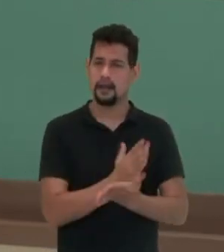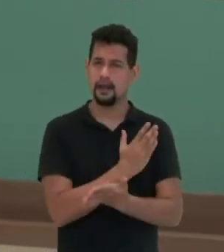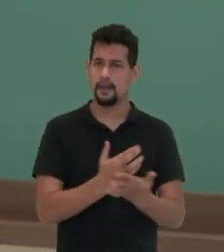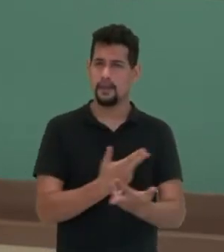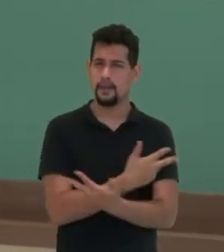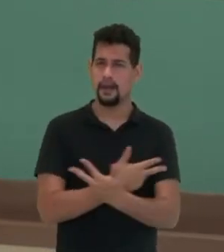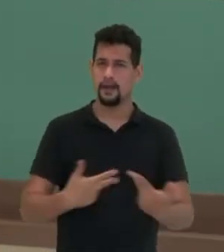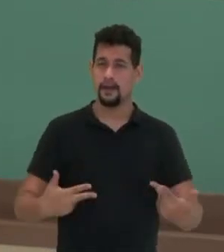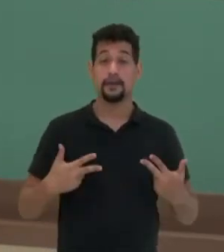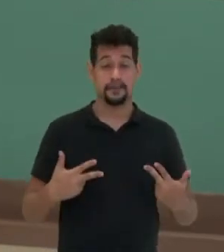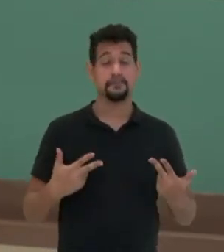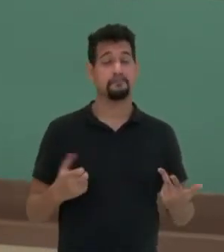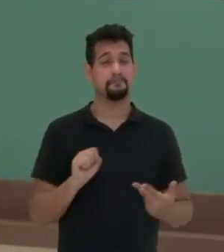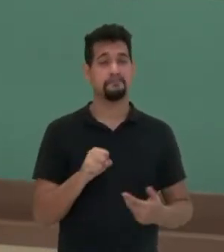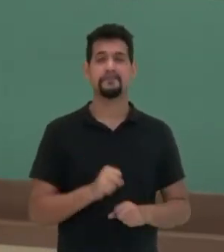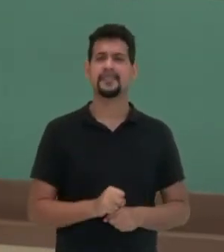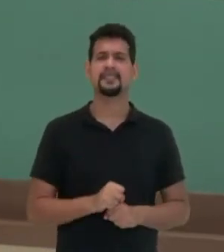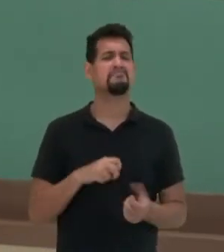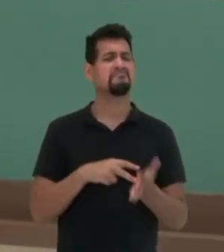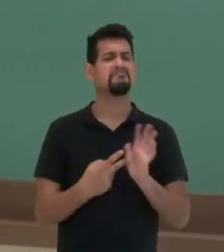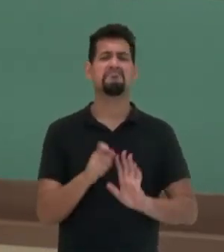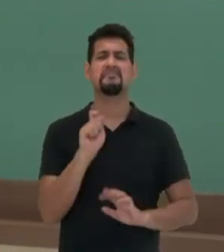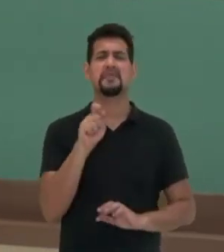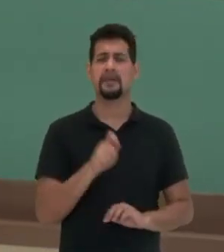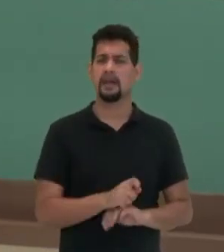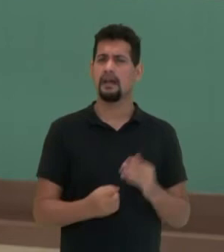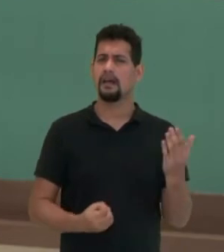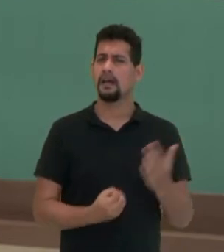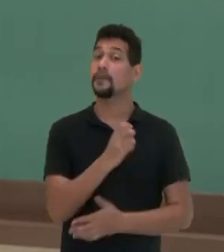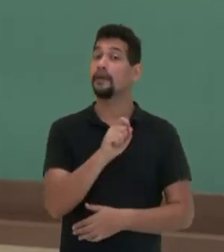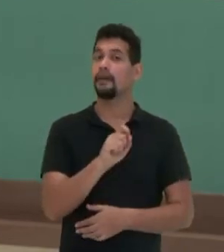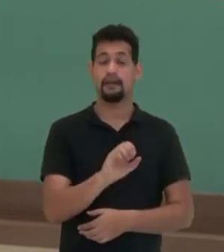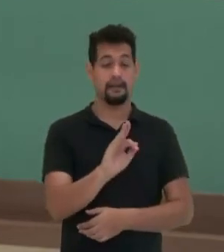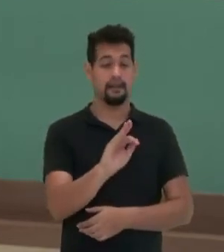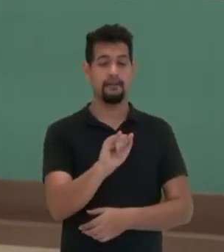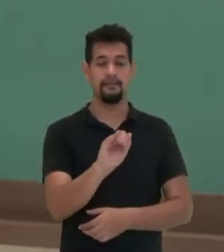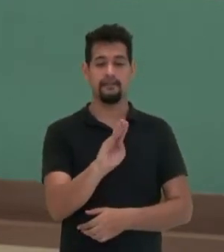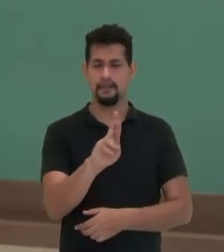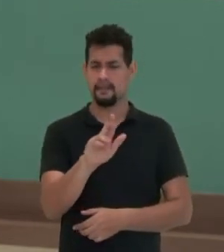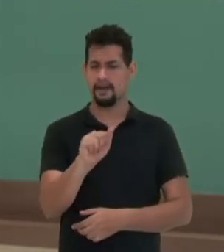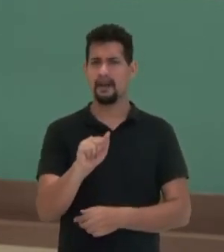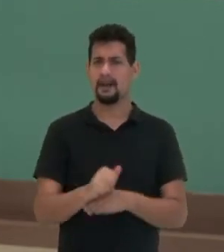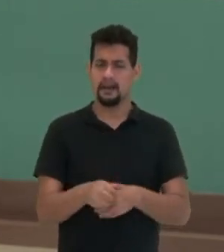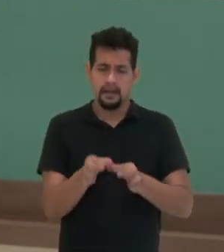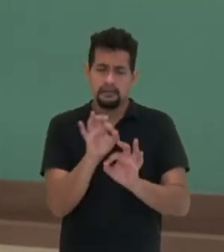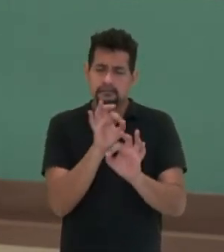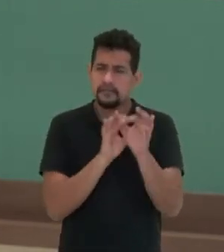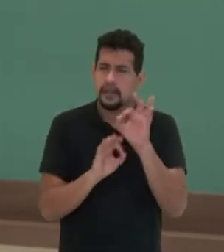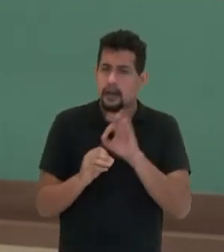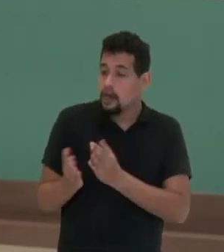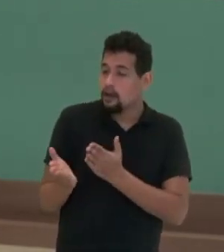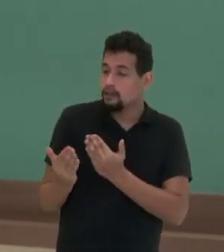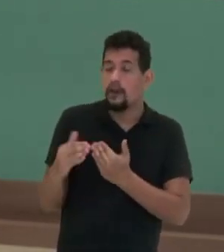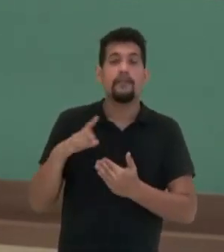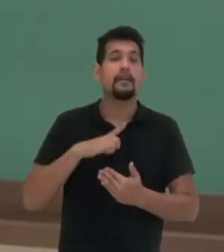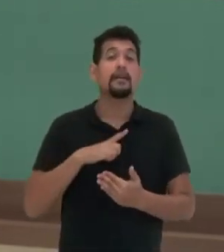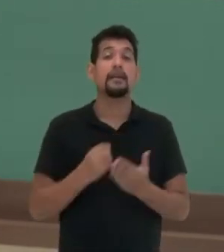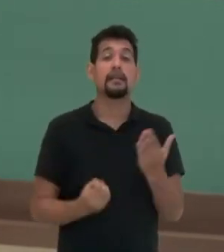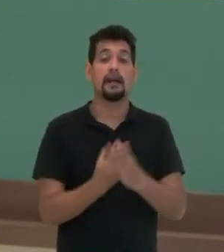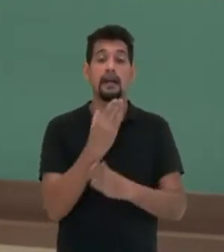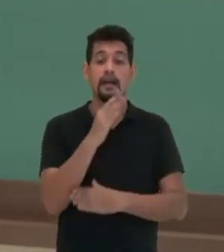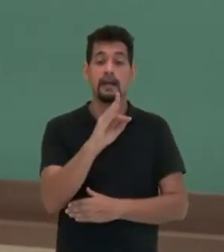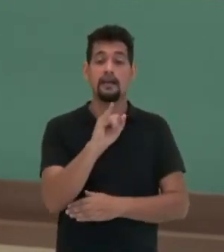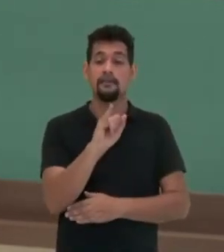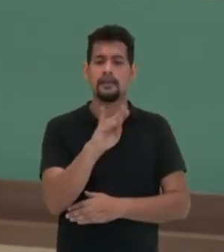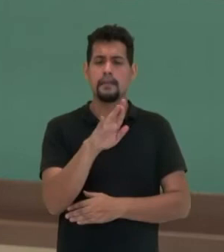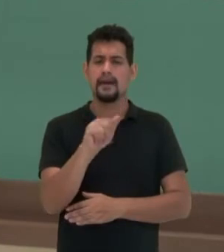Então, fibroblasto, o que ele é? Ele produz fibras, são células jovens que produzem e secretam fibras. Quais